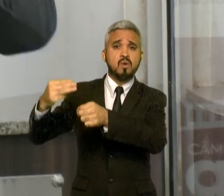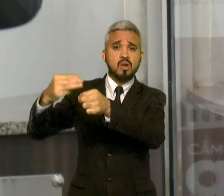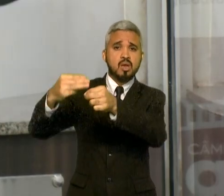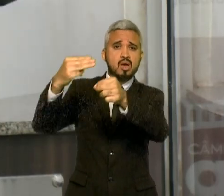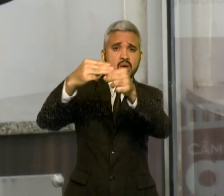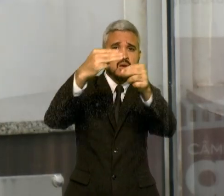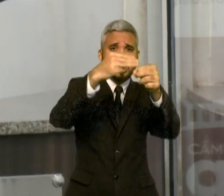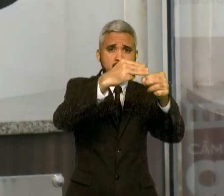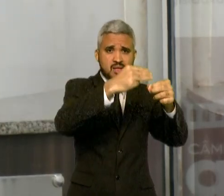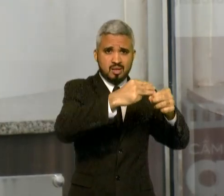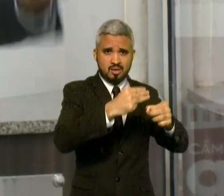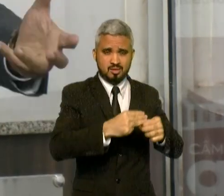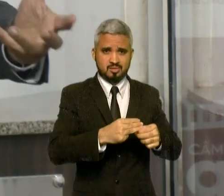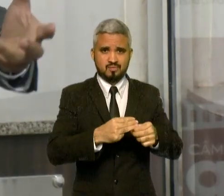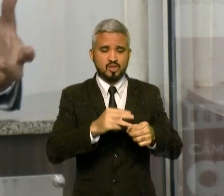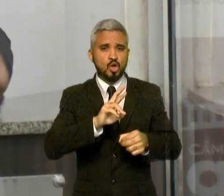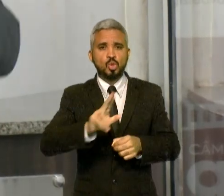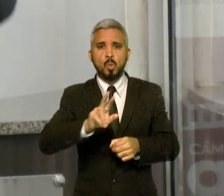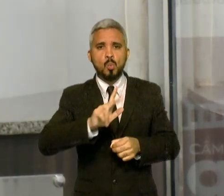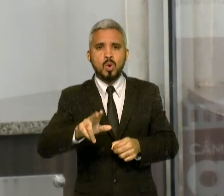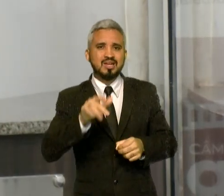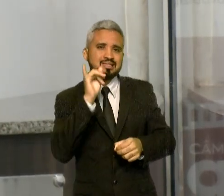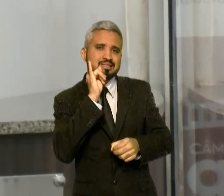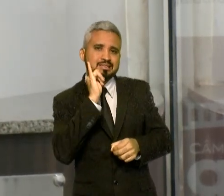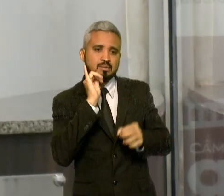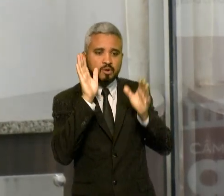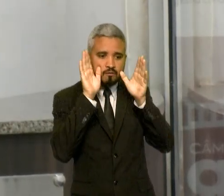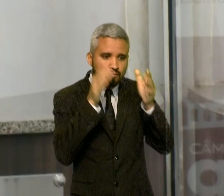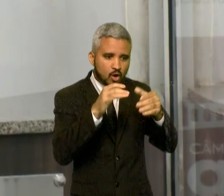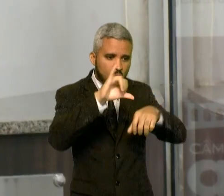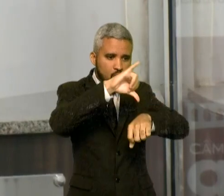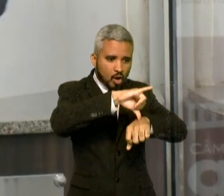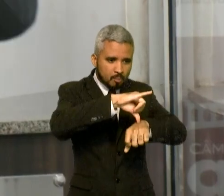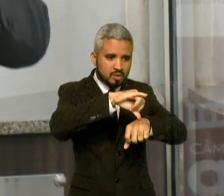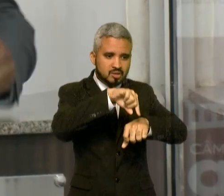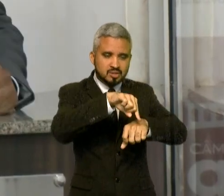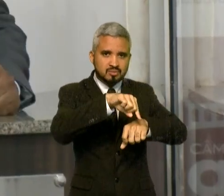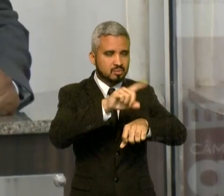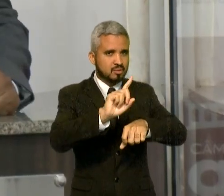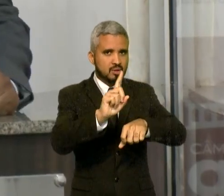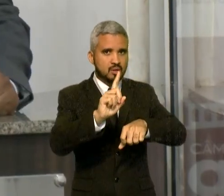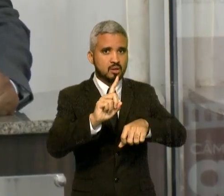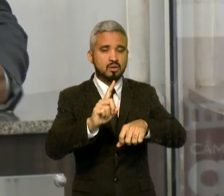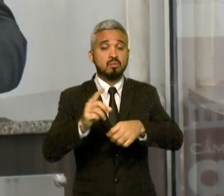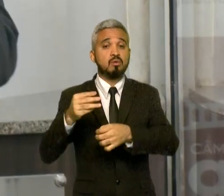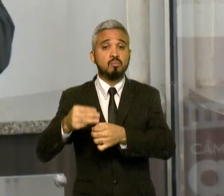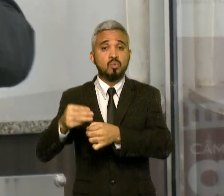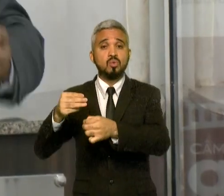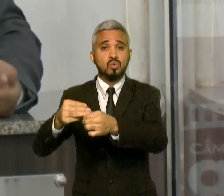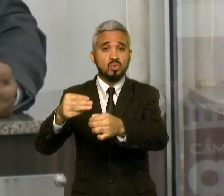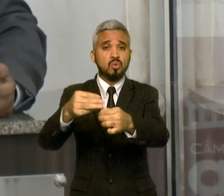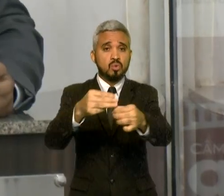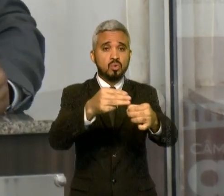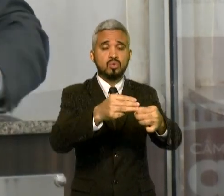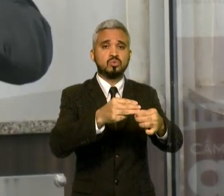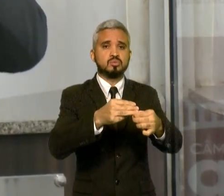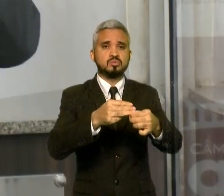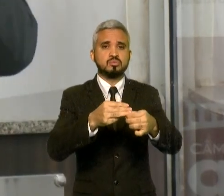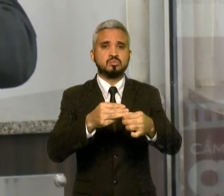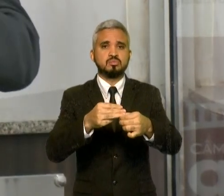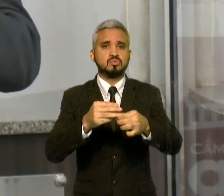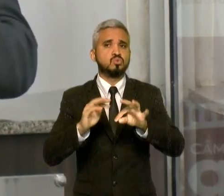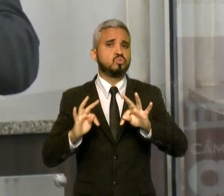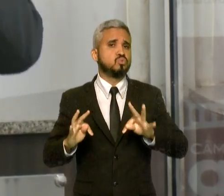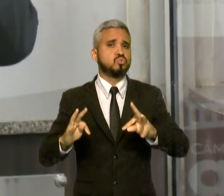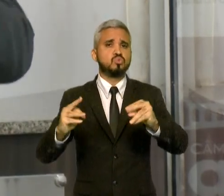Não apenas restrito à sede do município, mas também povoados sendo contemplados. E por onde a gente passa, a gente